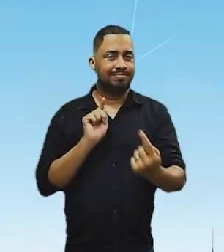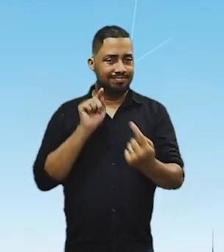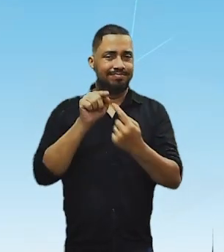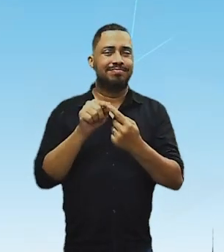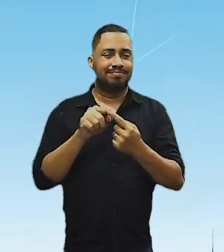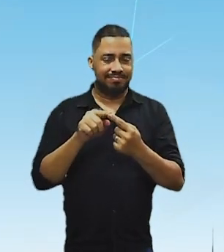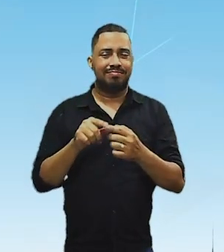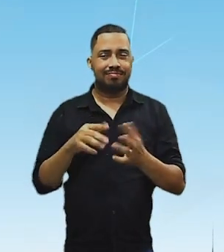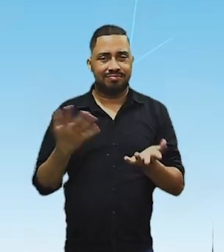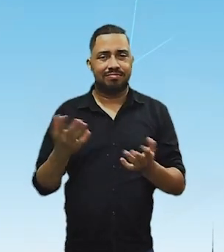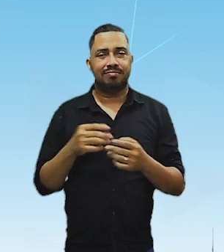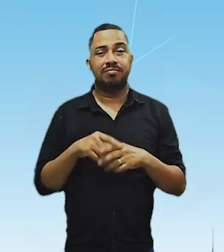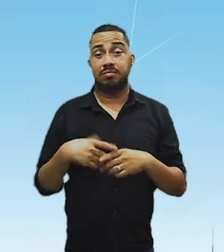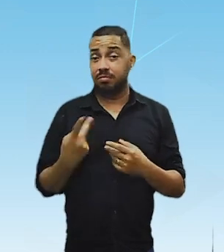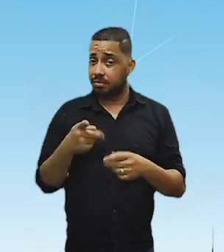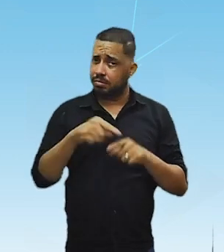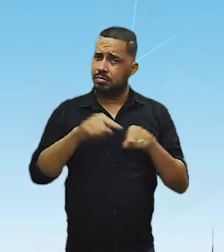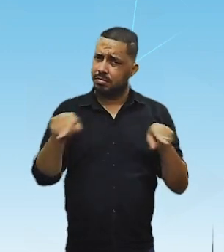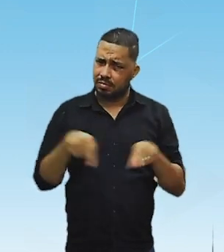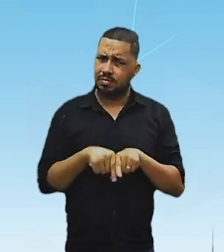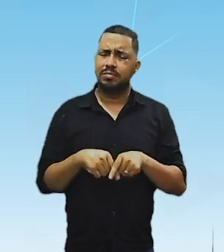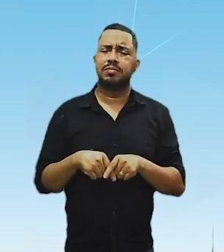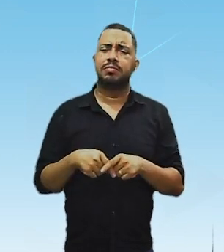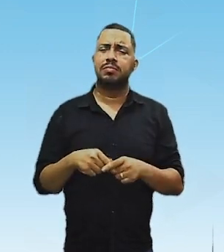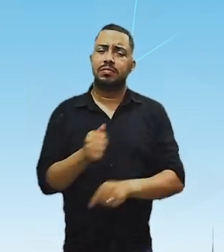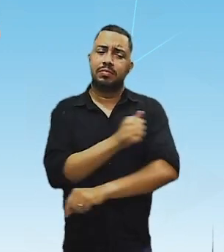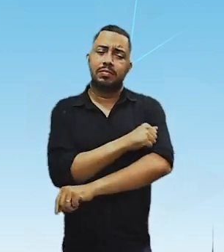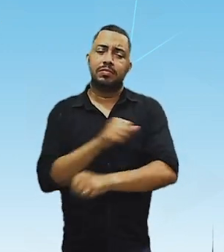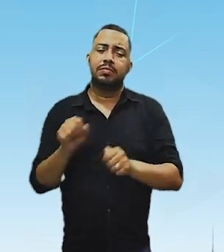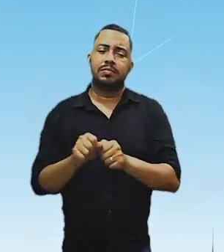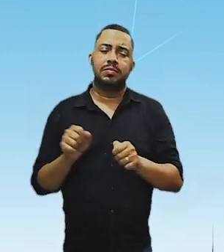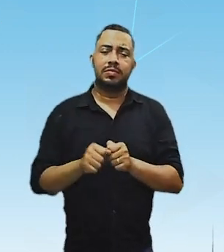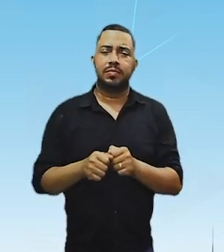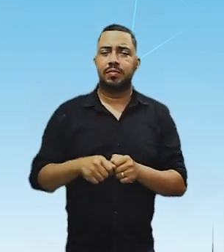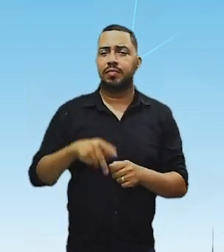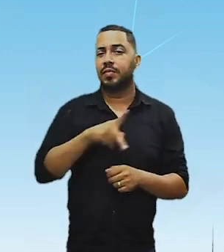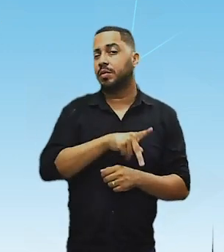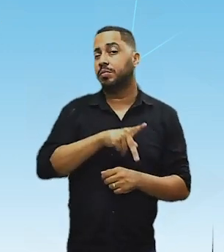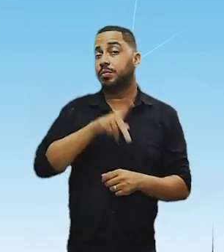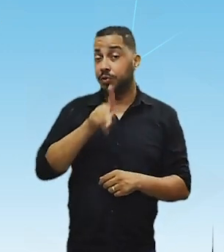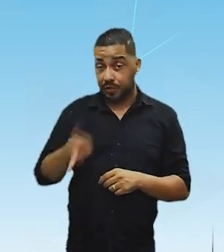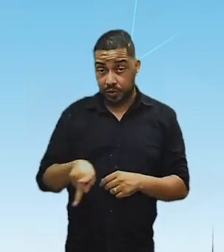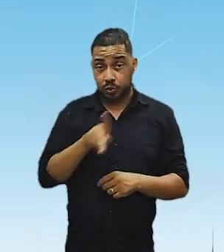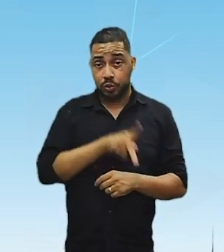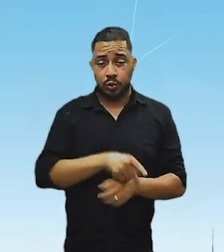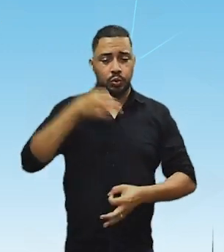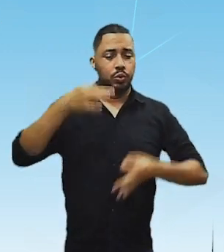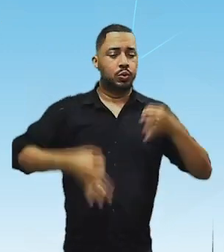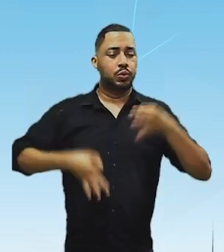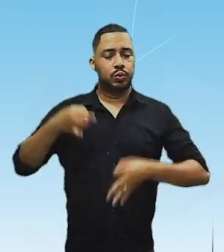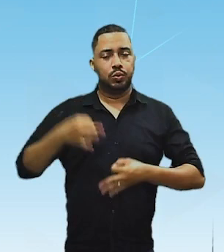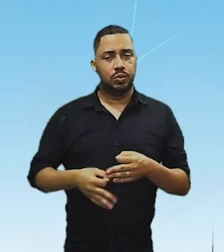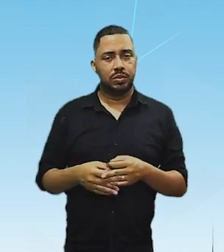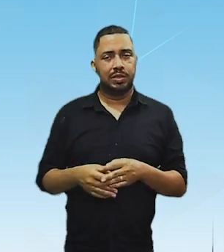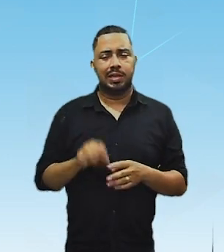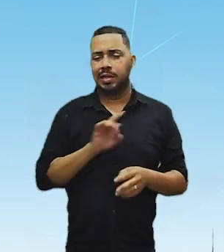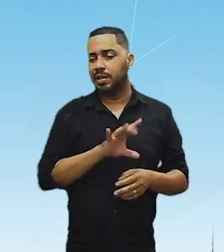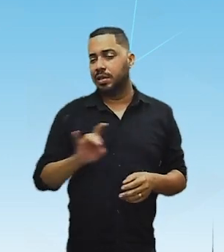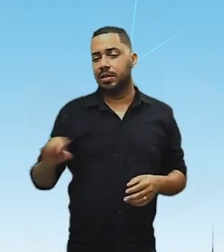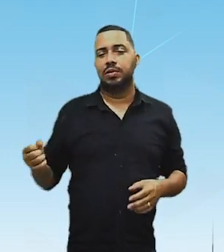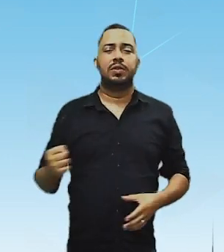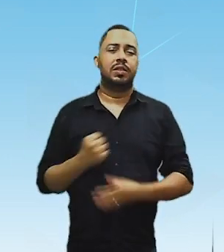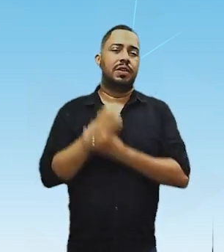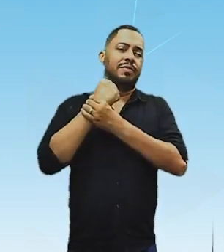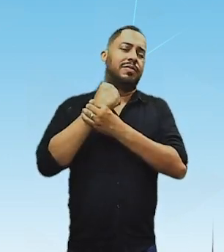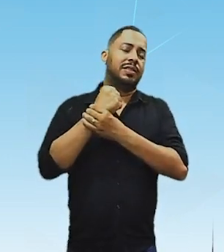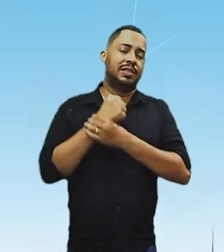de aula vocês fazerem com seus professores o júri simulado, certo? Cada um defendendo uma